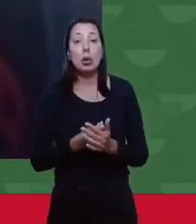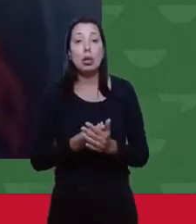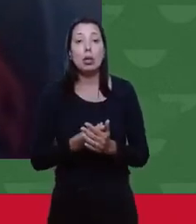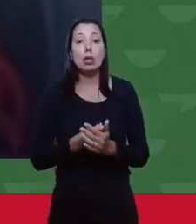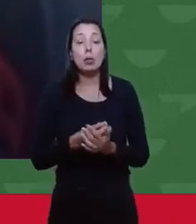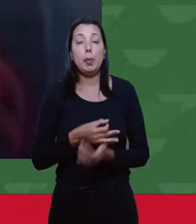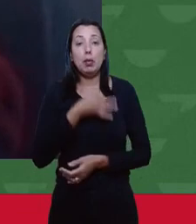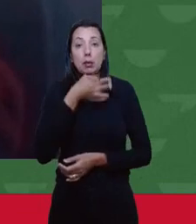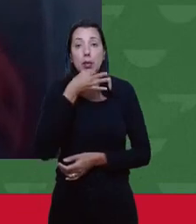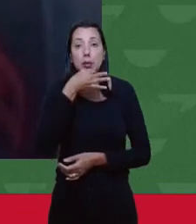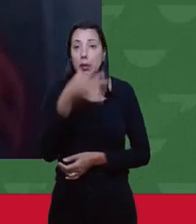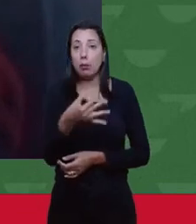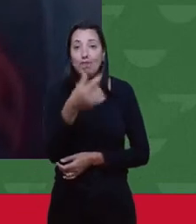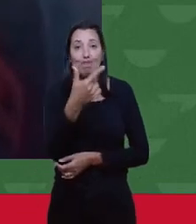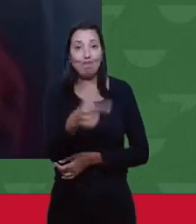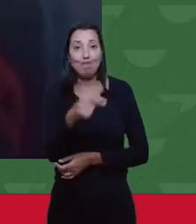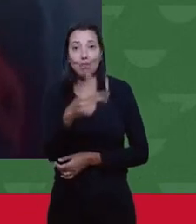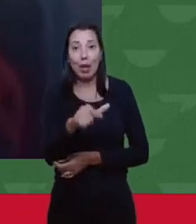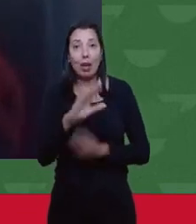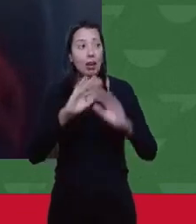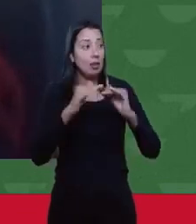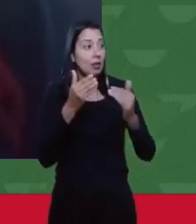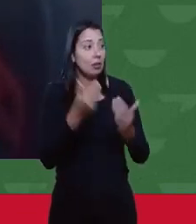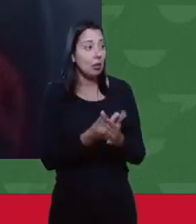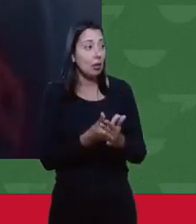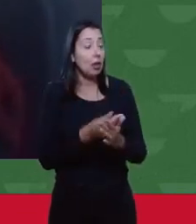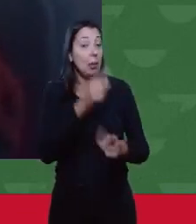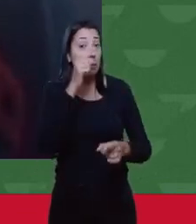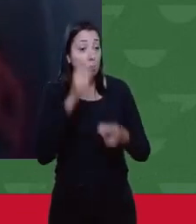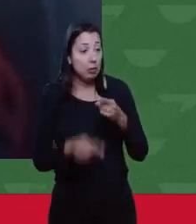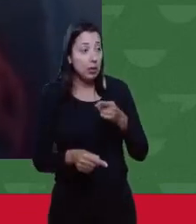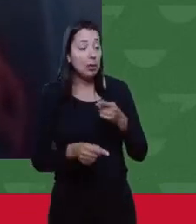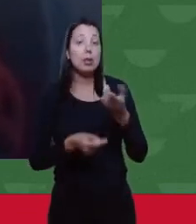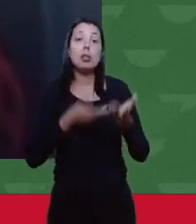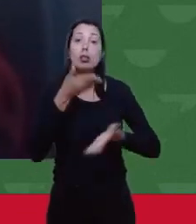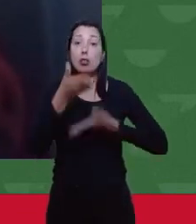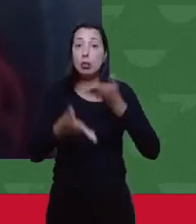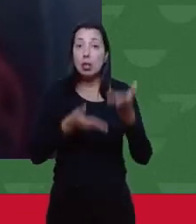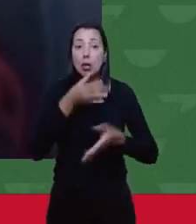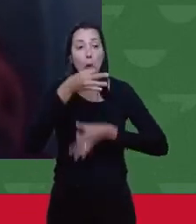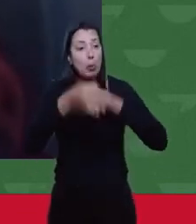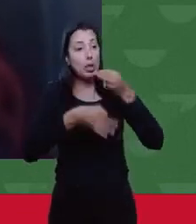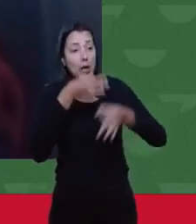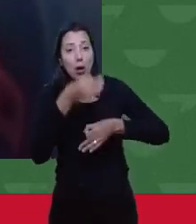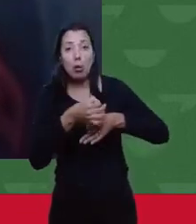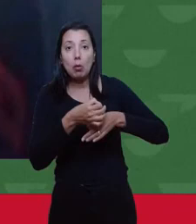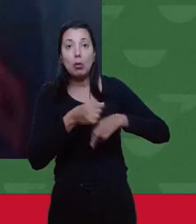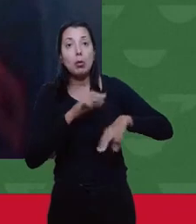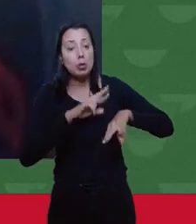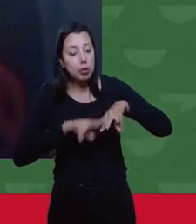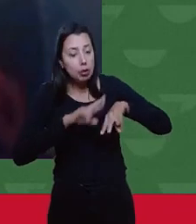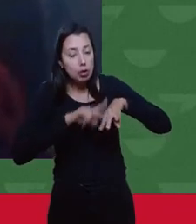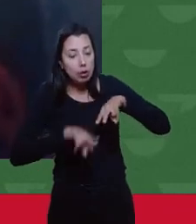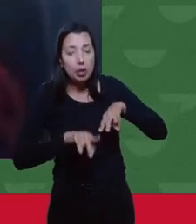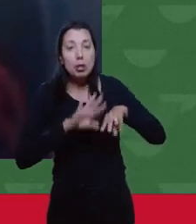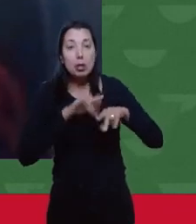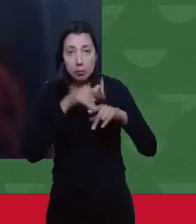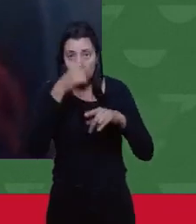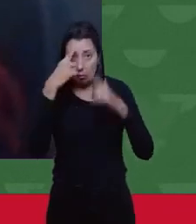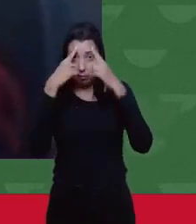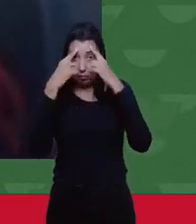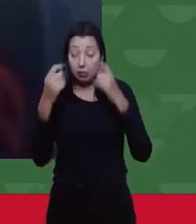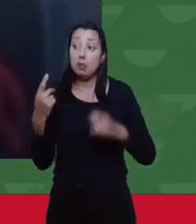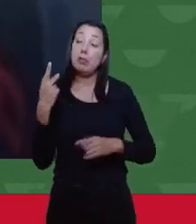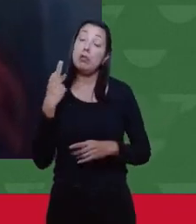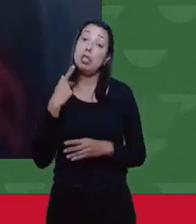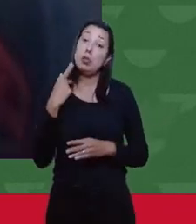escola sem partido. Era, na verdade, uma escola proibida de tratar das questões de gênero, sendo que os maiores vítimas da